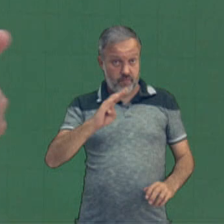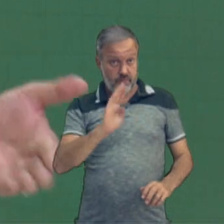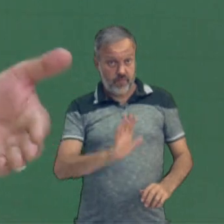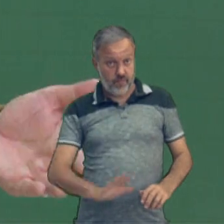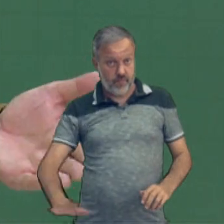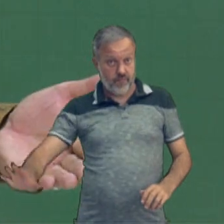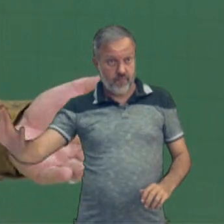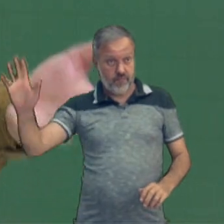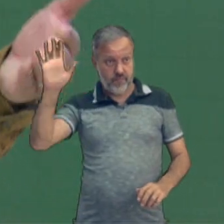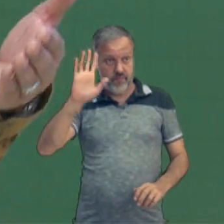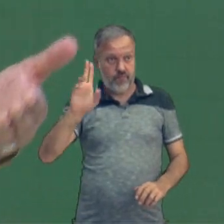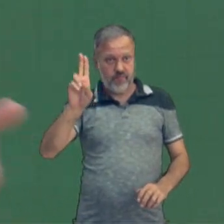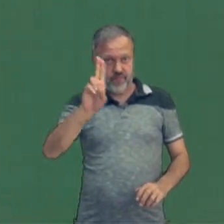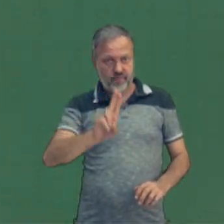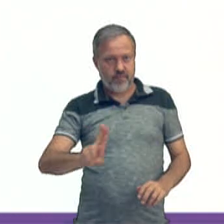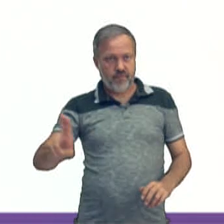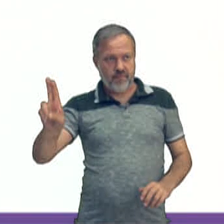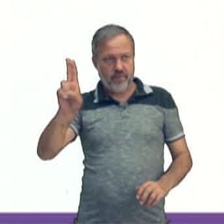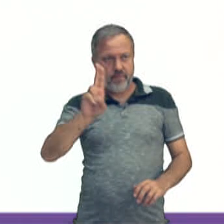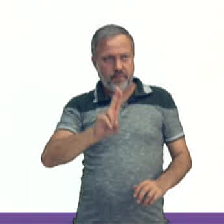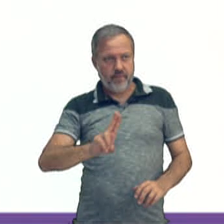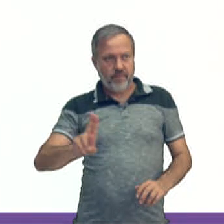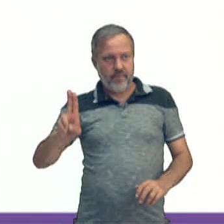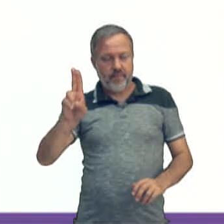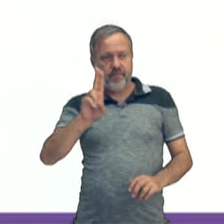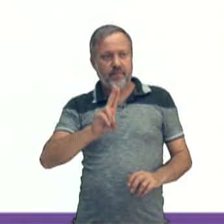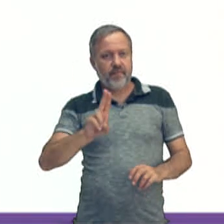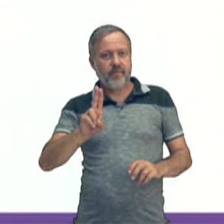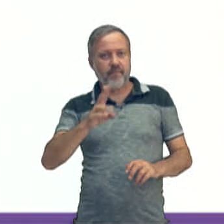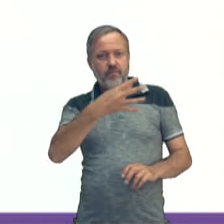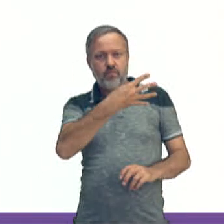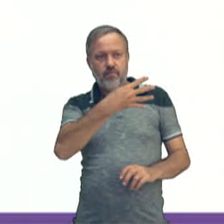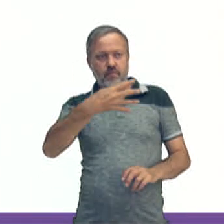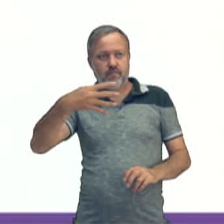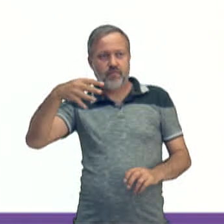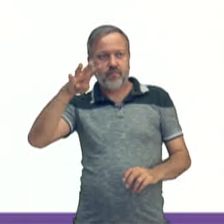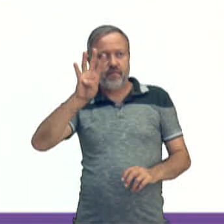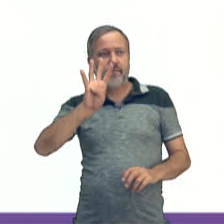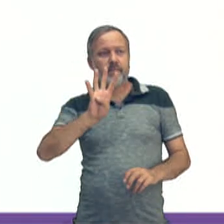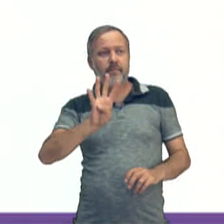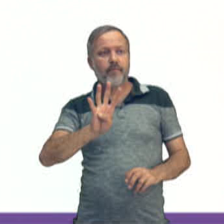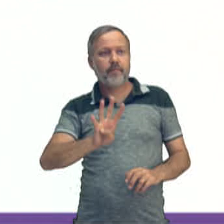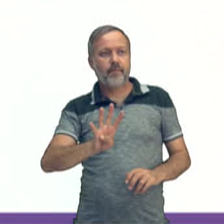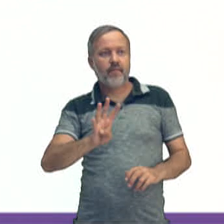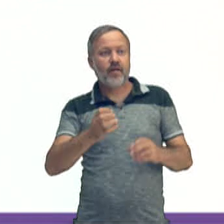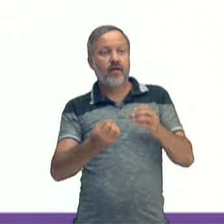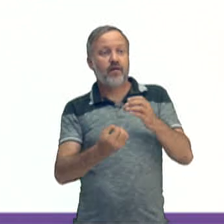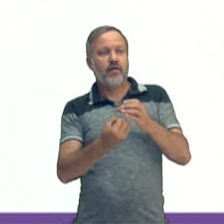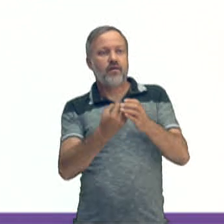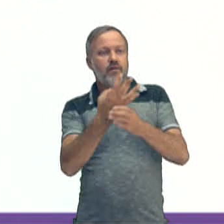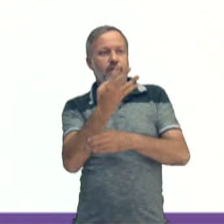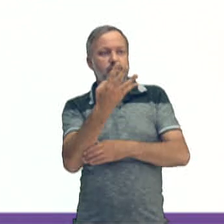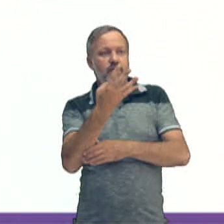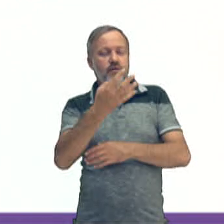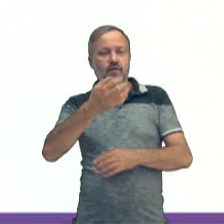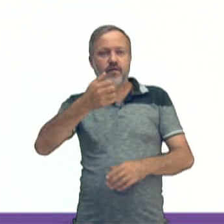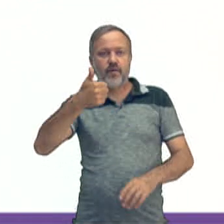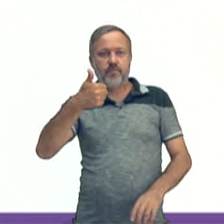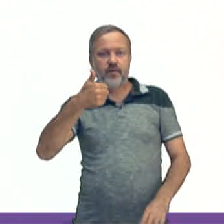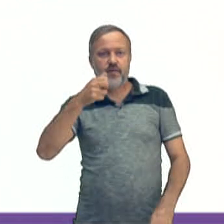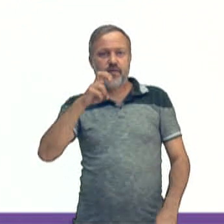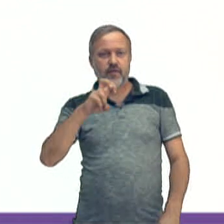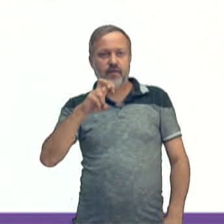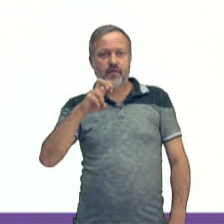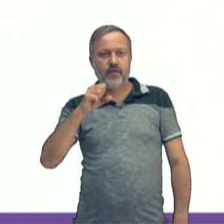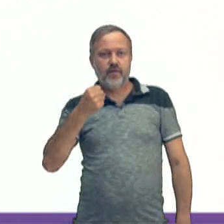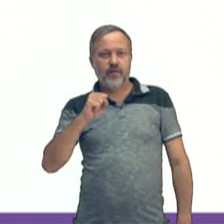utilizamos um calendário chamado de calendário gregoriano. Bom, esse calendário foi instituído em 1582